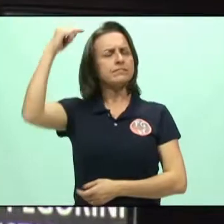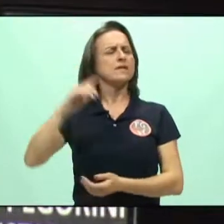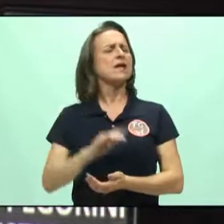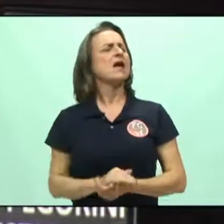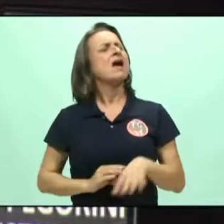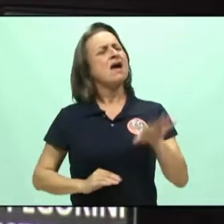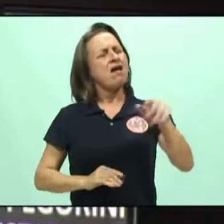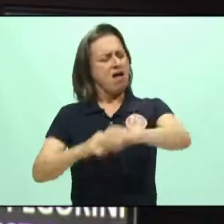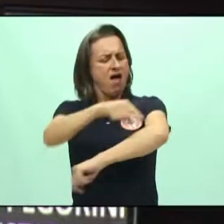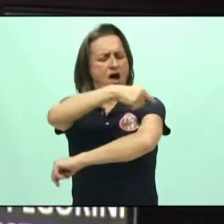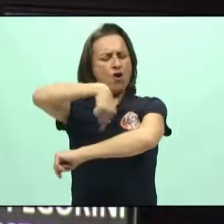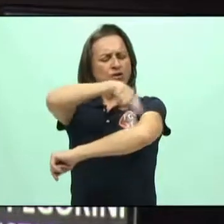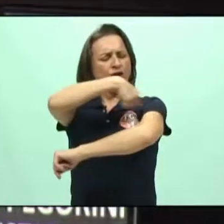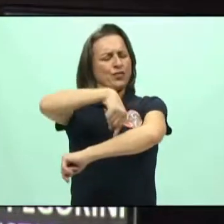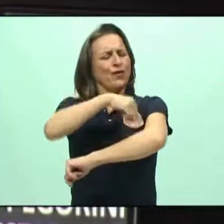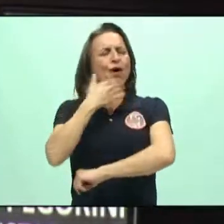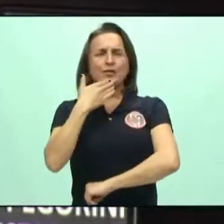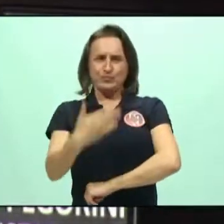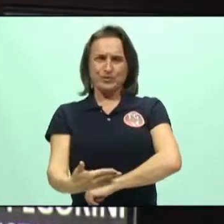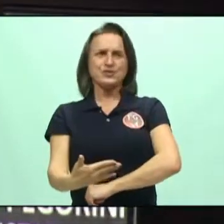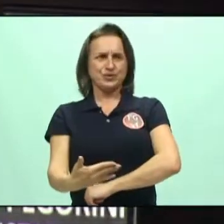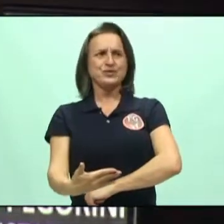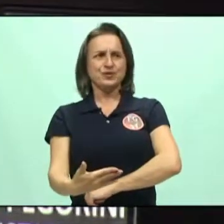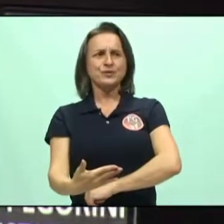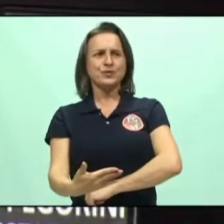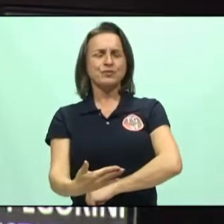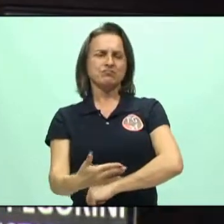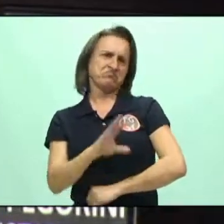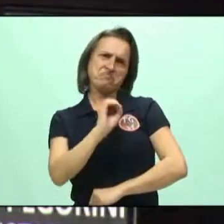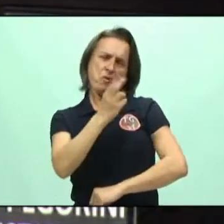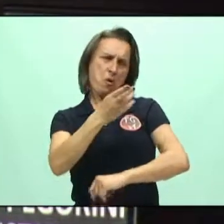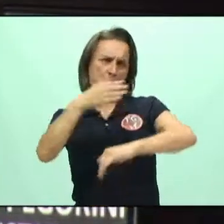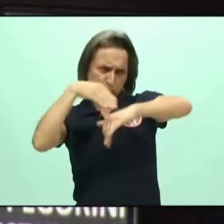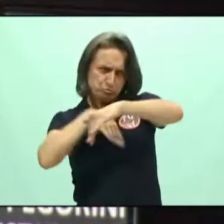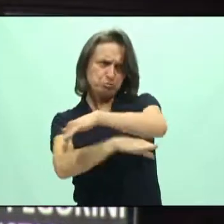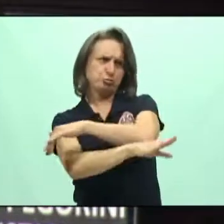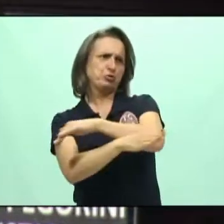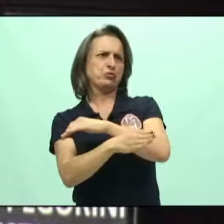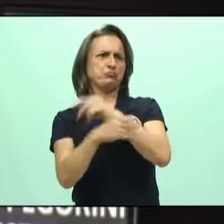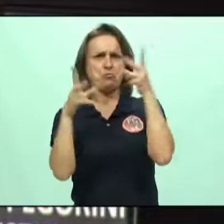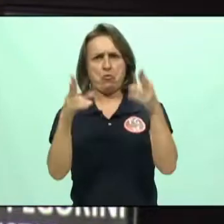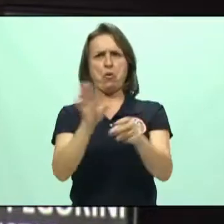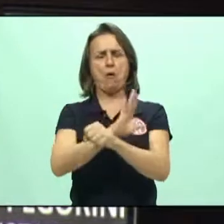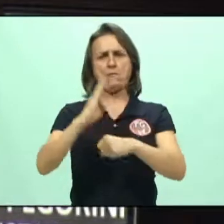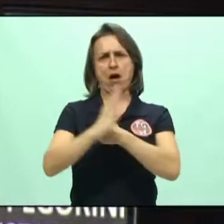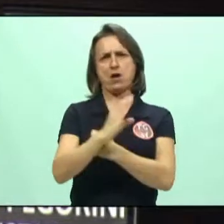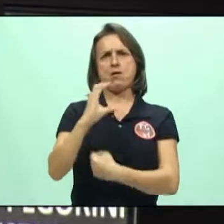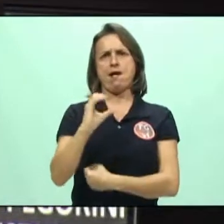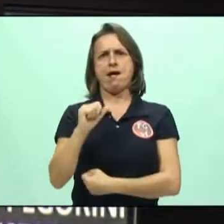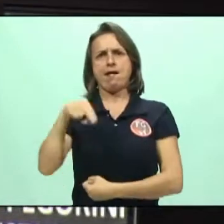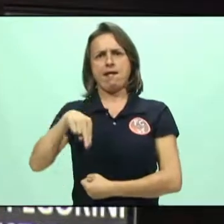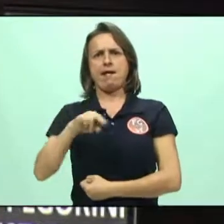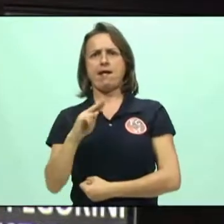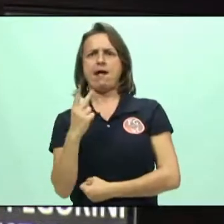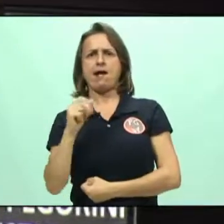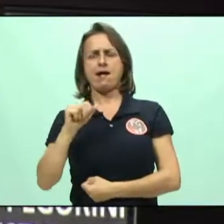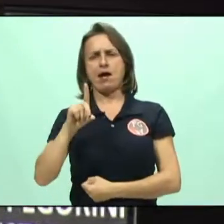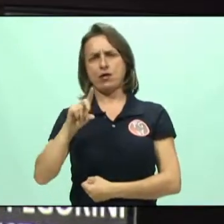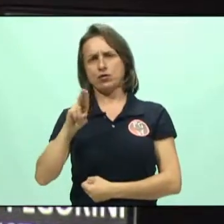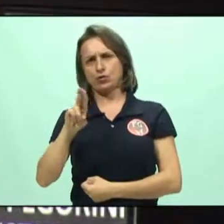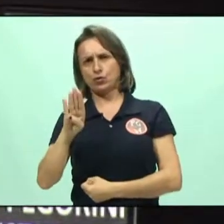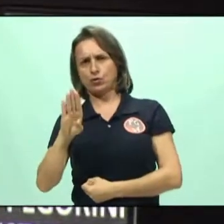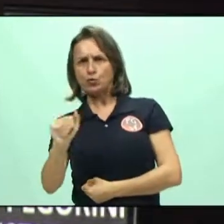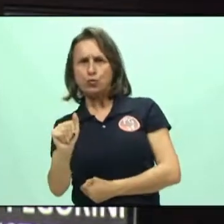rotatória o pedido que está sendo feito aqui o túnel como tem nos moldes da canhanduba Apesar que esse Governo